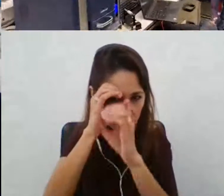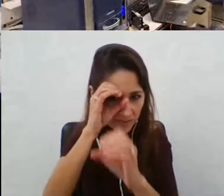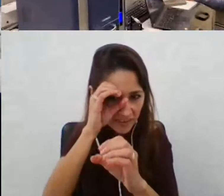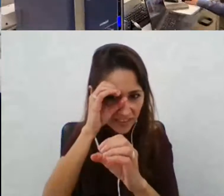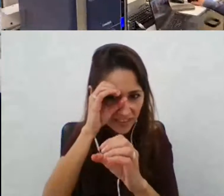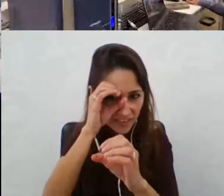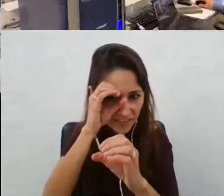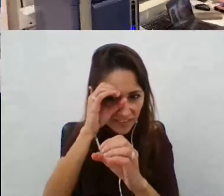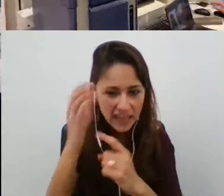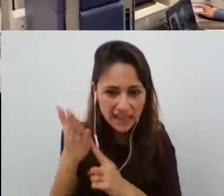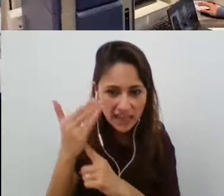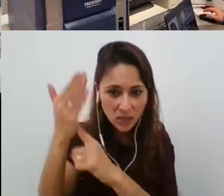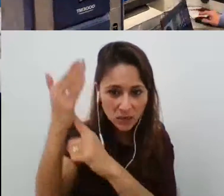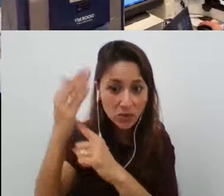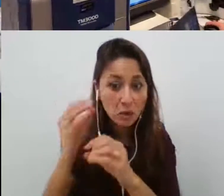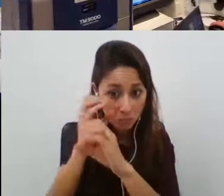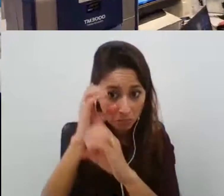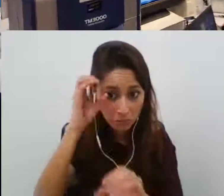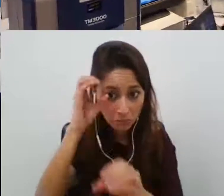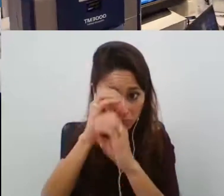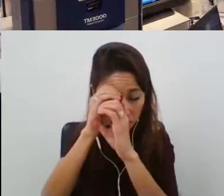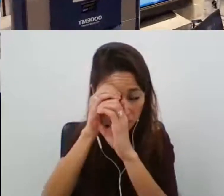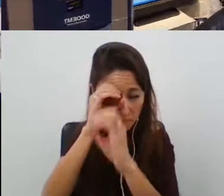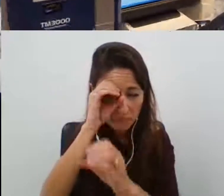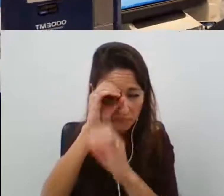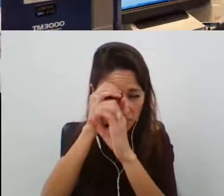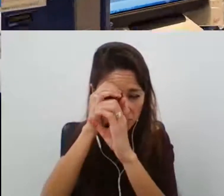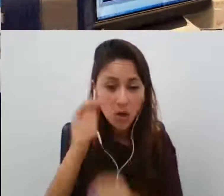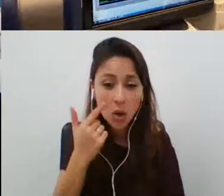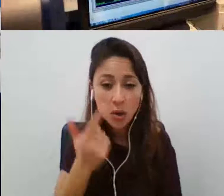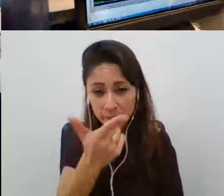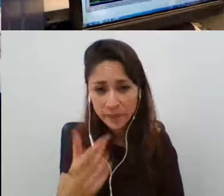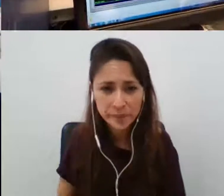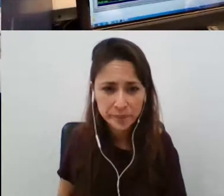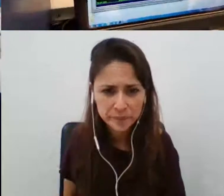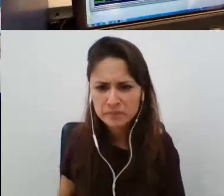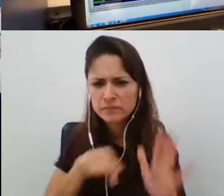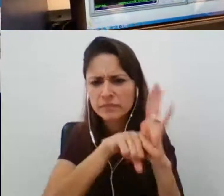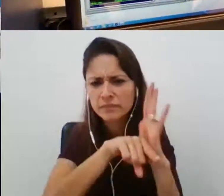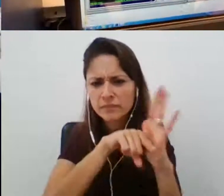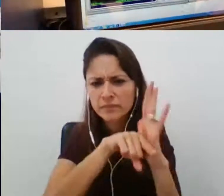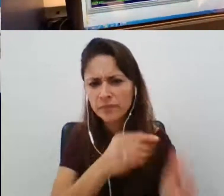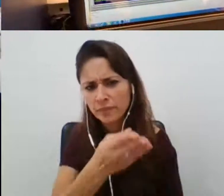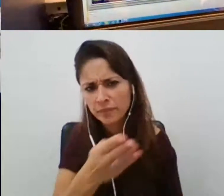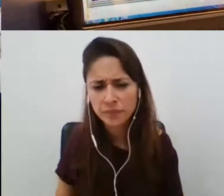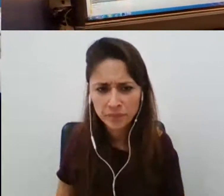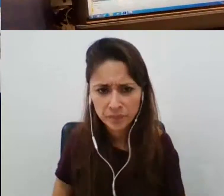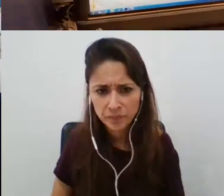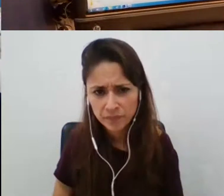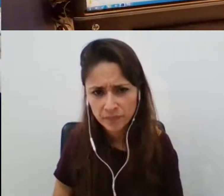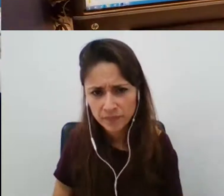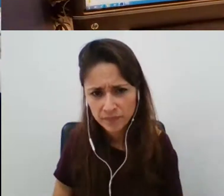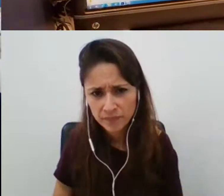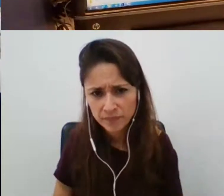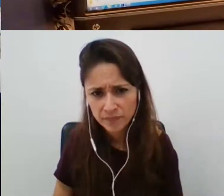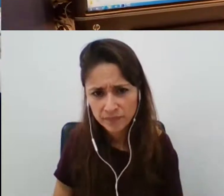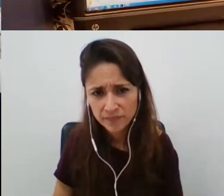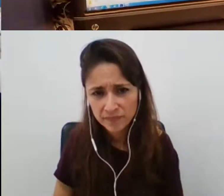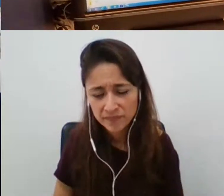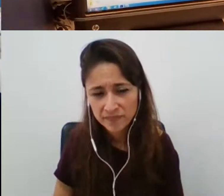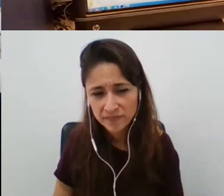eletrônico de varredura. Ele está fazendo uma análise de um processo